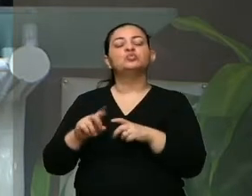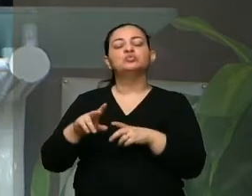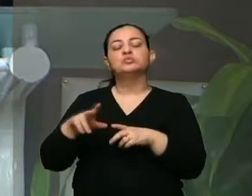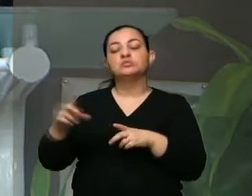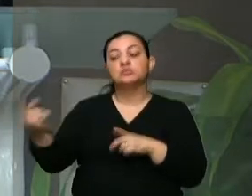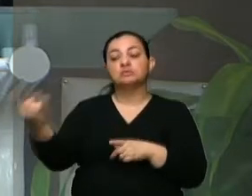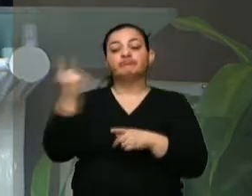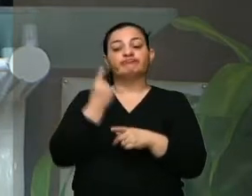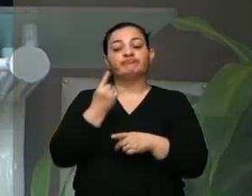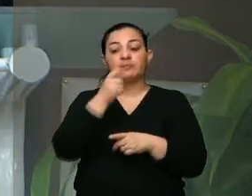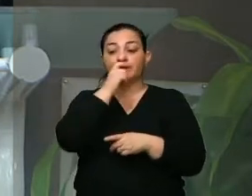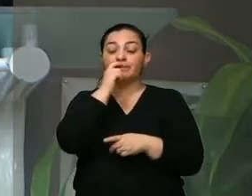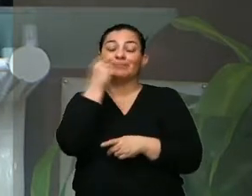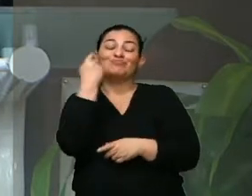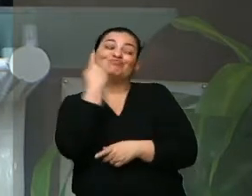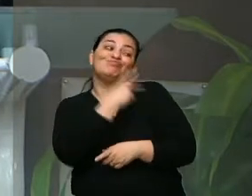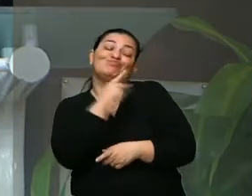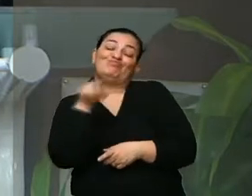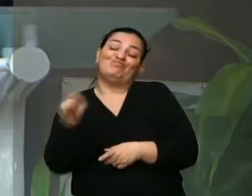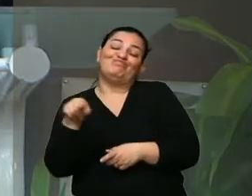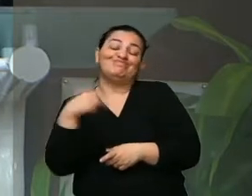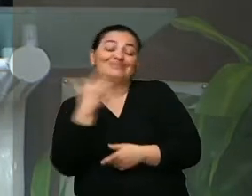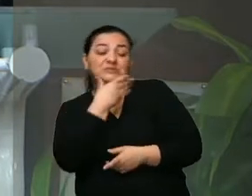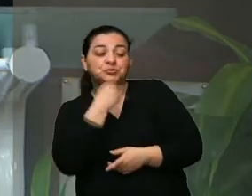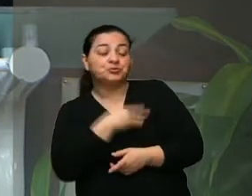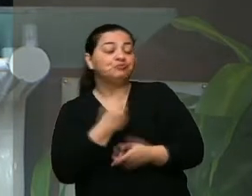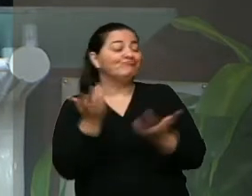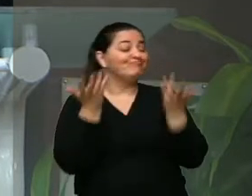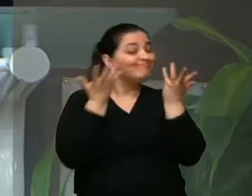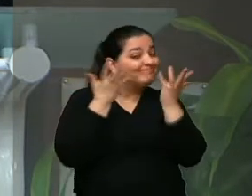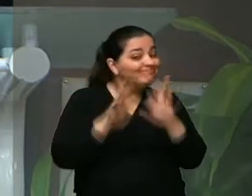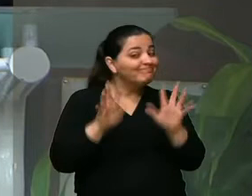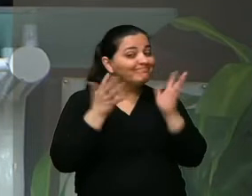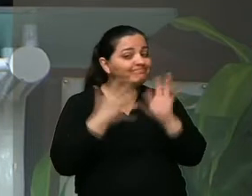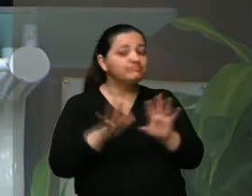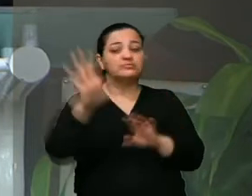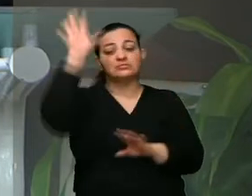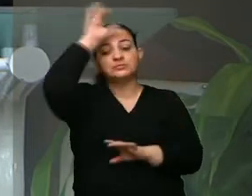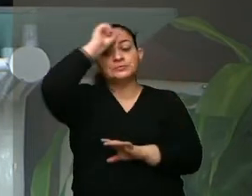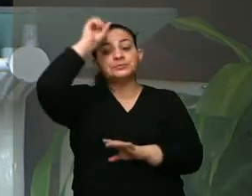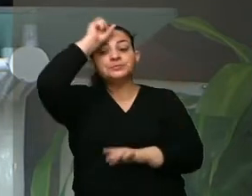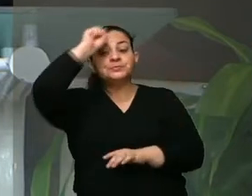pai e seu filho não quer aprender